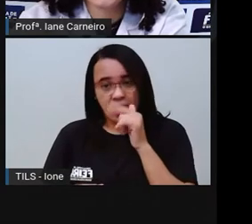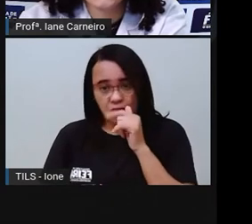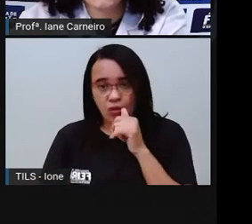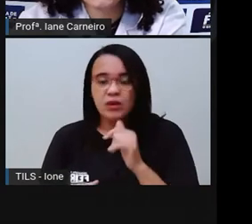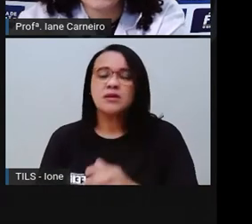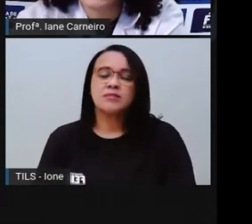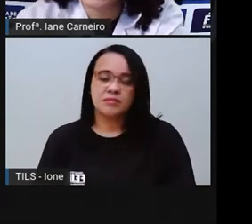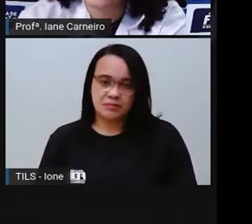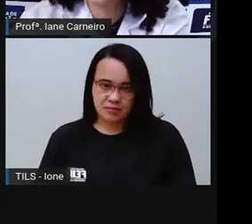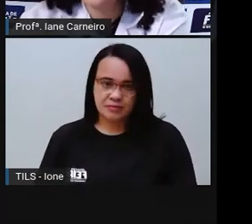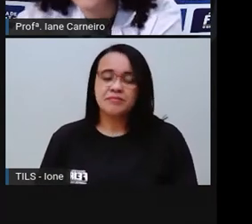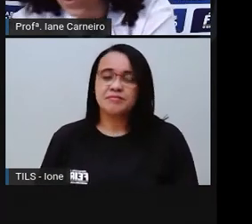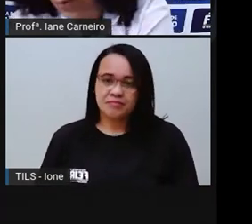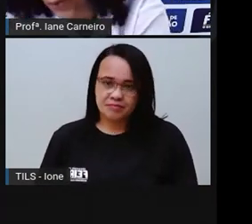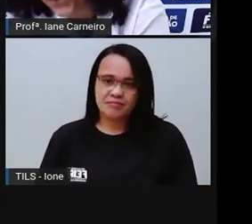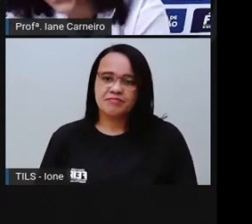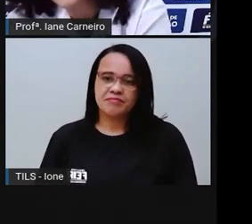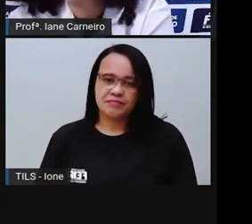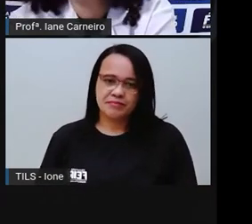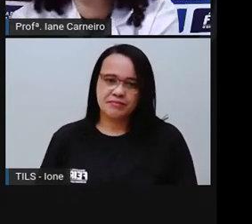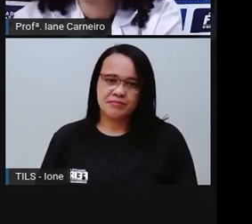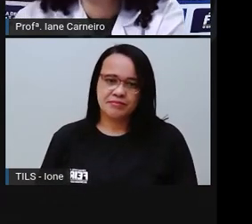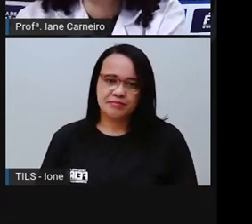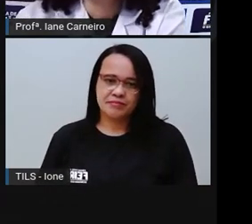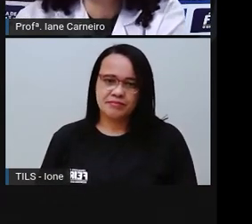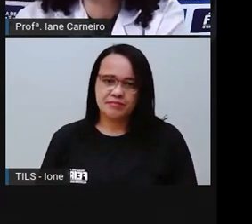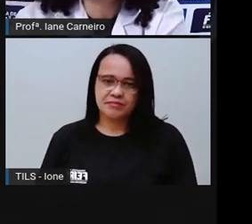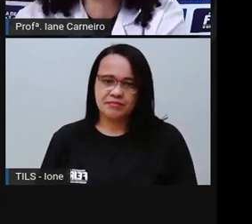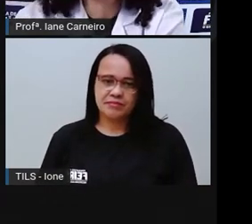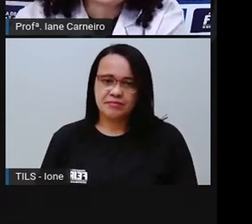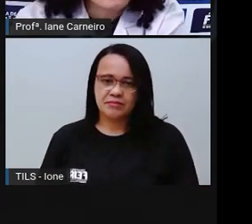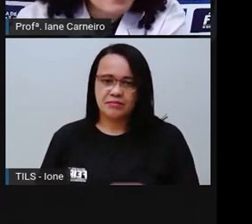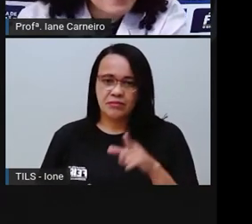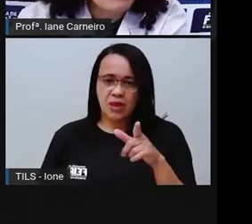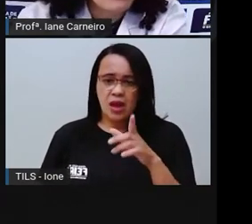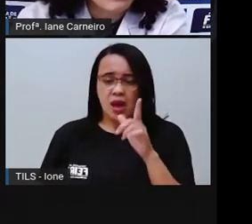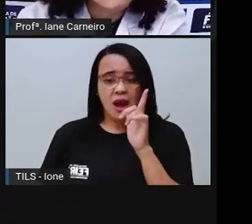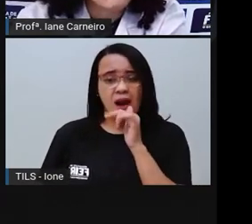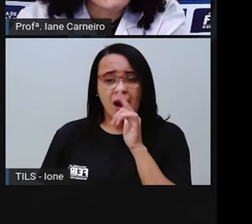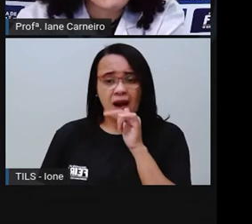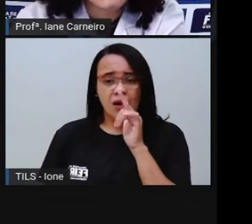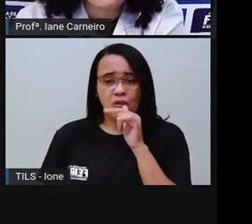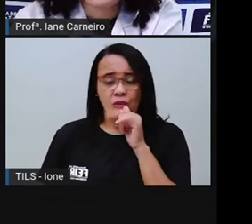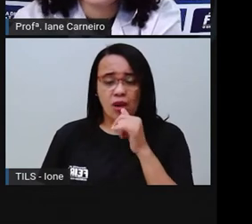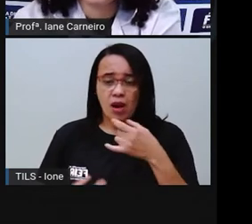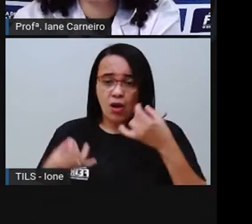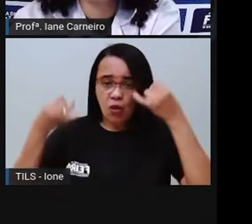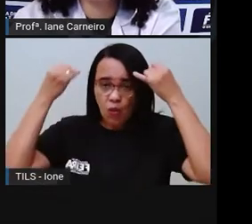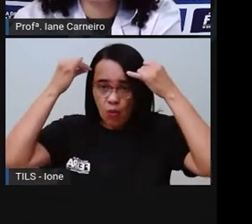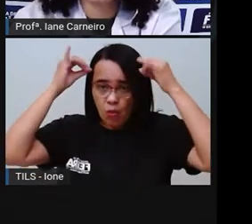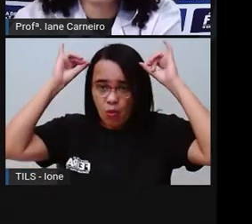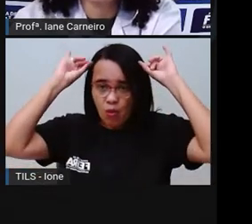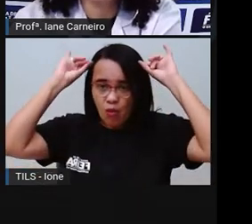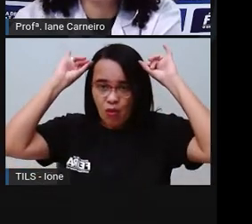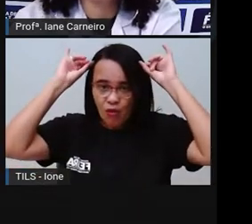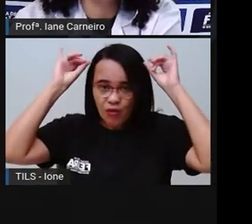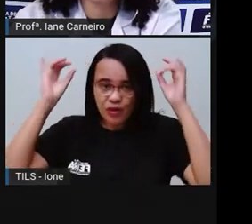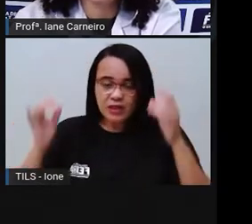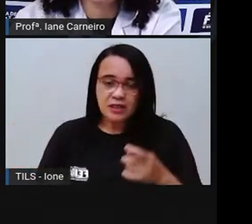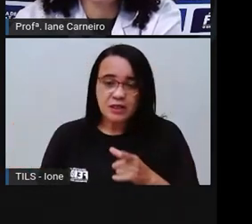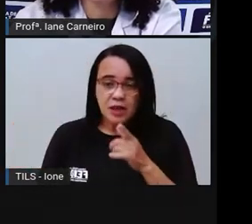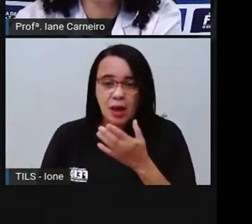apagou a água e o que aconteceu com a água e o boi